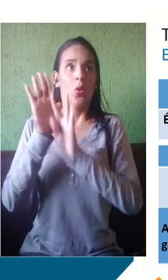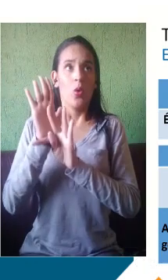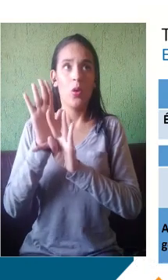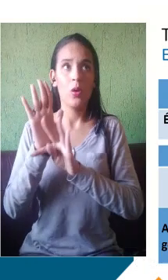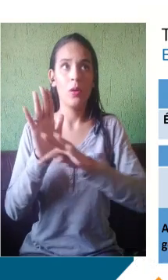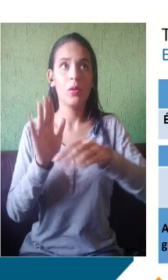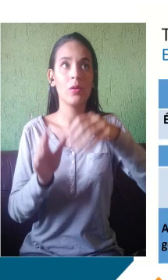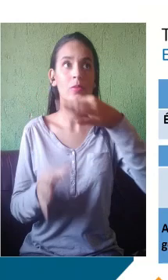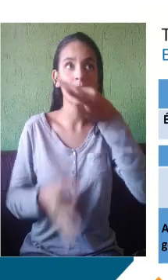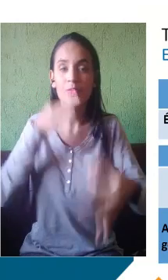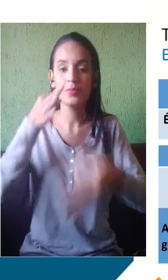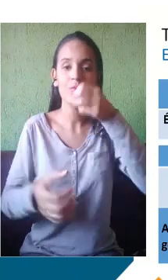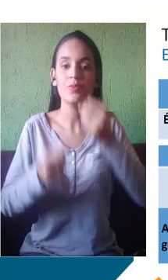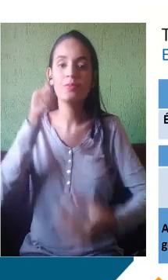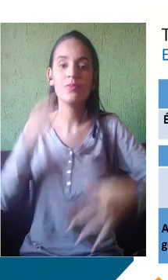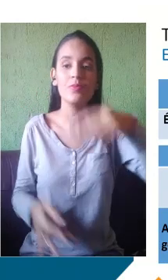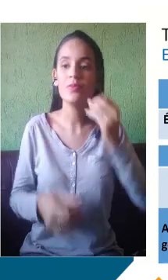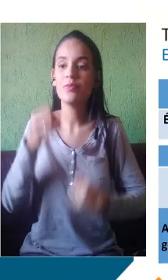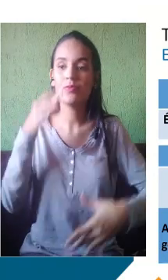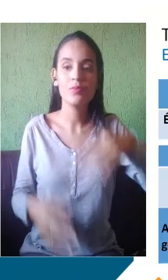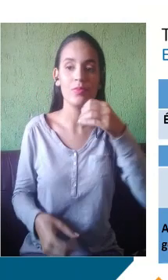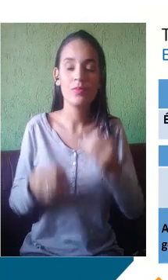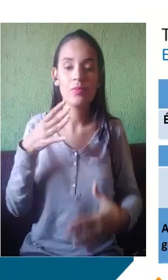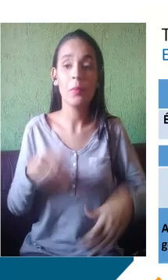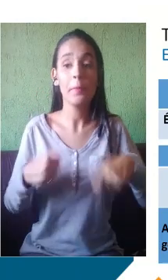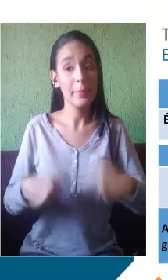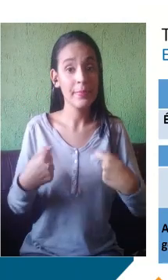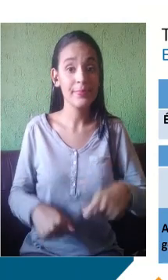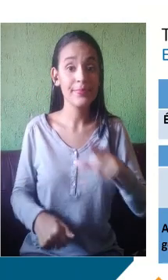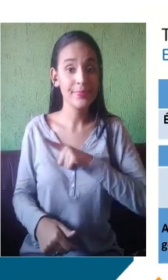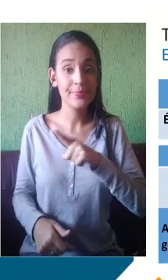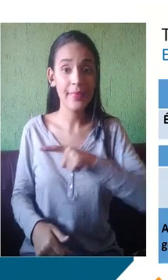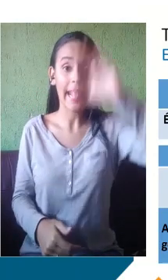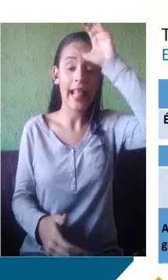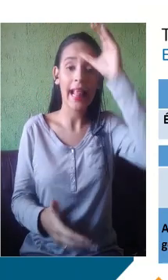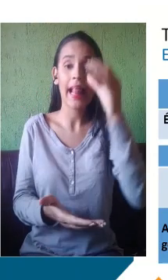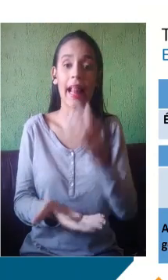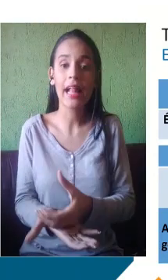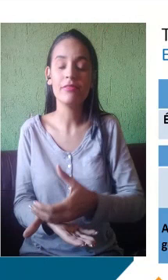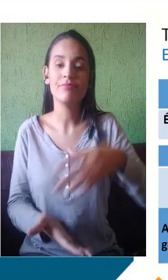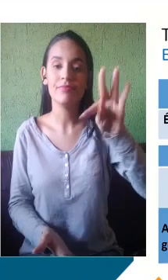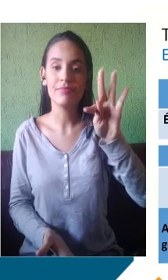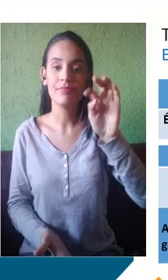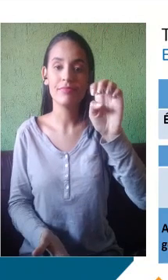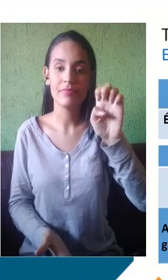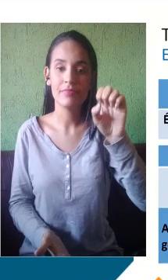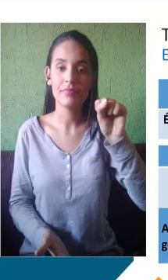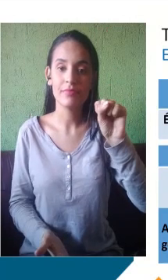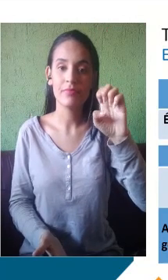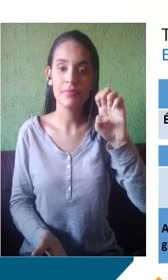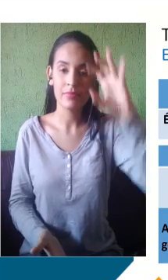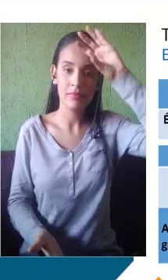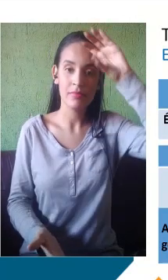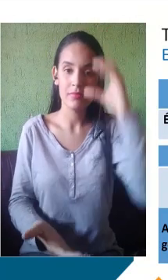necessários dois elementos básicos. A tese, que é o ponto de vista defendido pelo enunciador, ou seja, é a